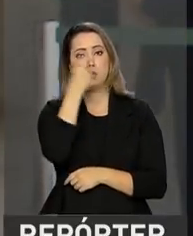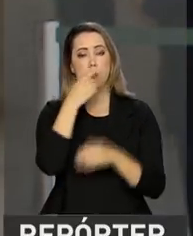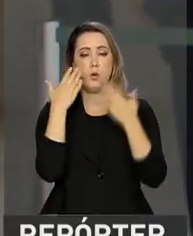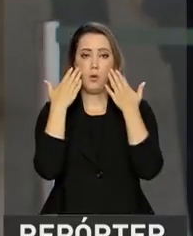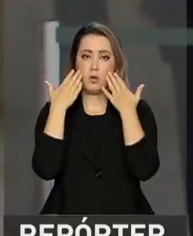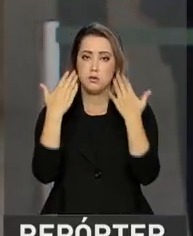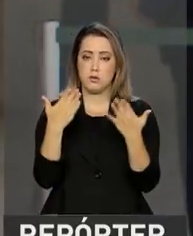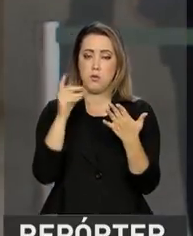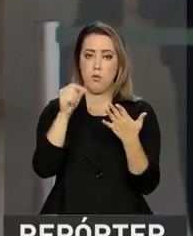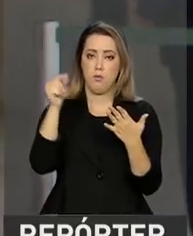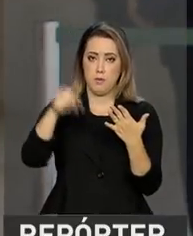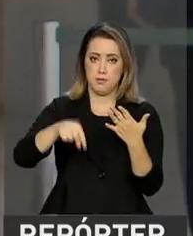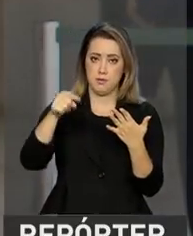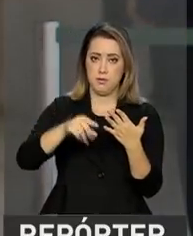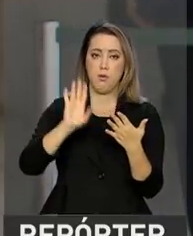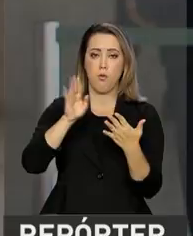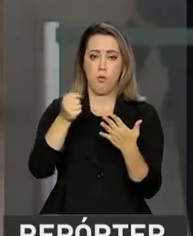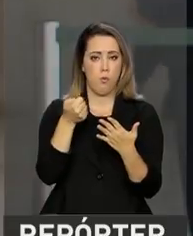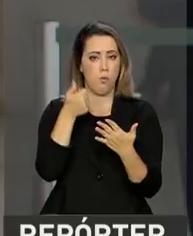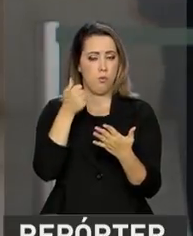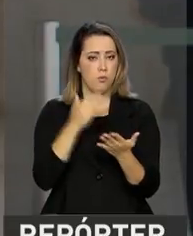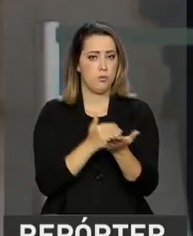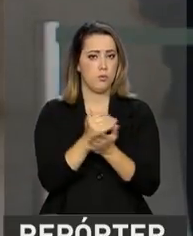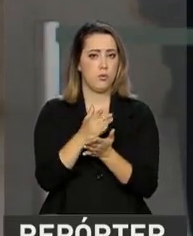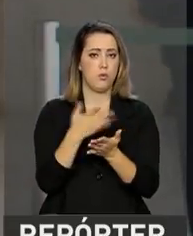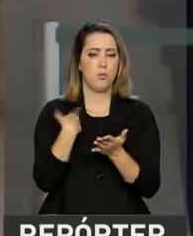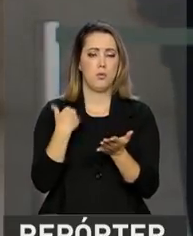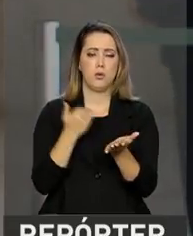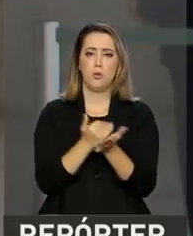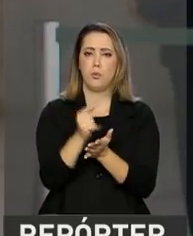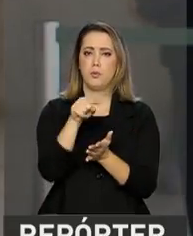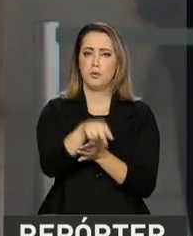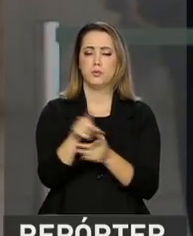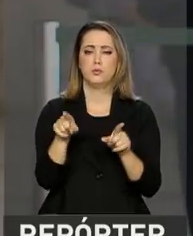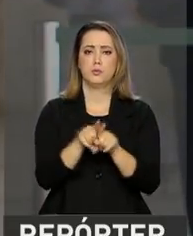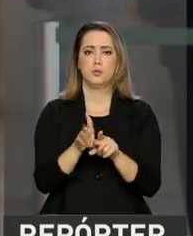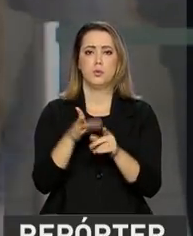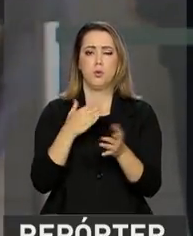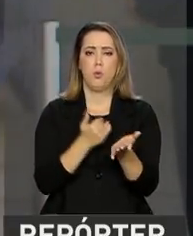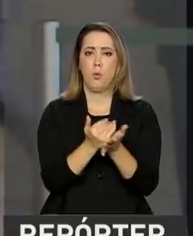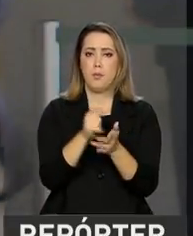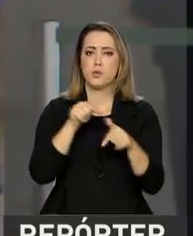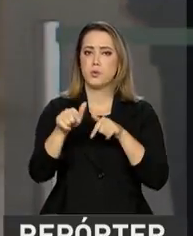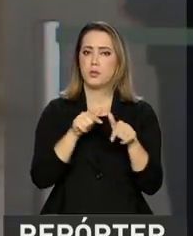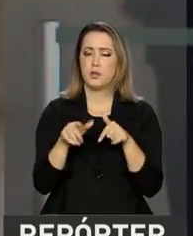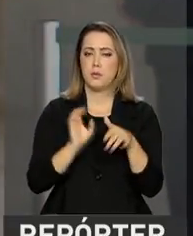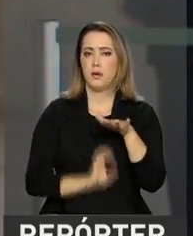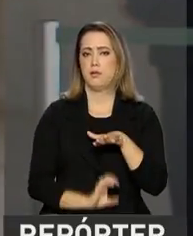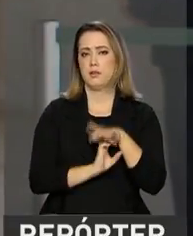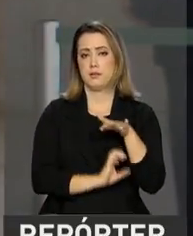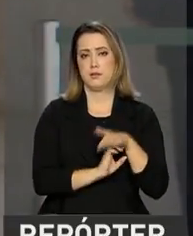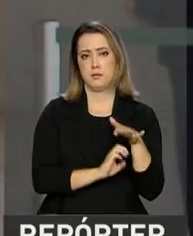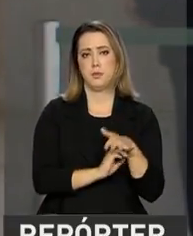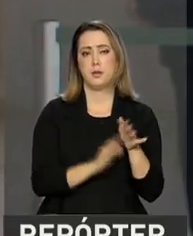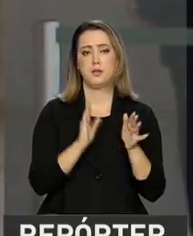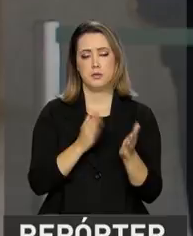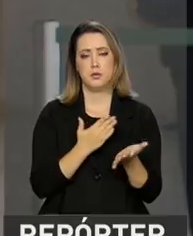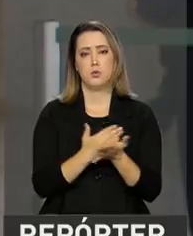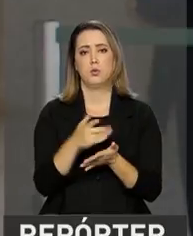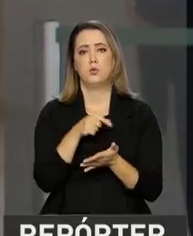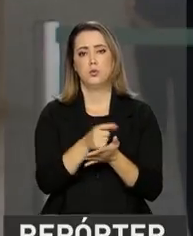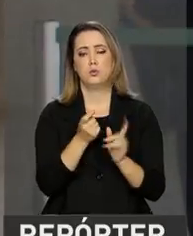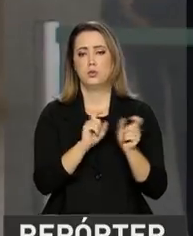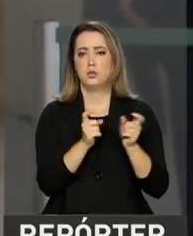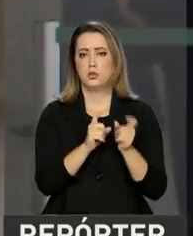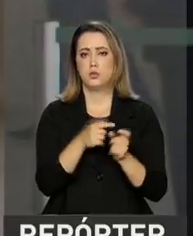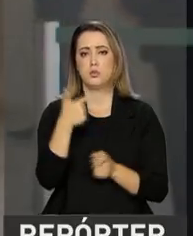portanto deve começar daqui a pouco marca o início da operação desses aeroportos pelas concessionárias por esse período